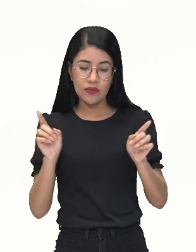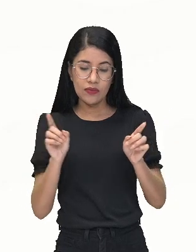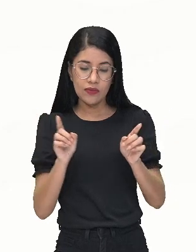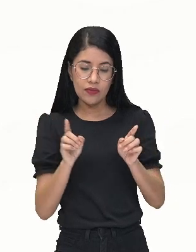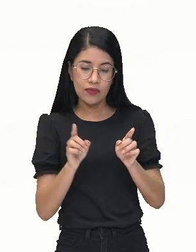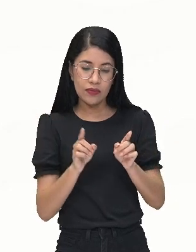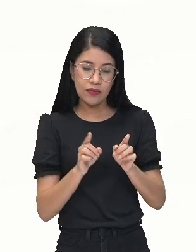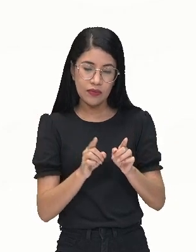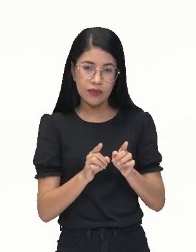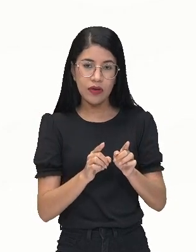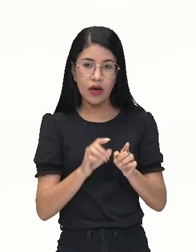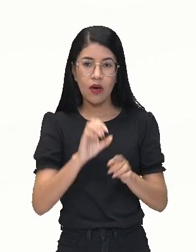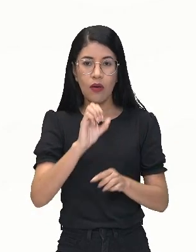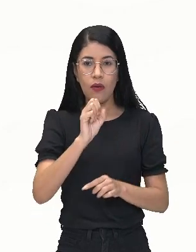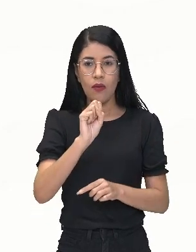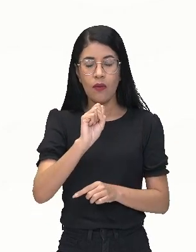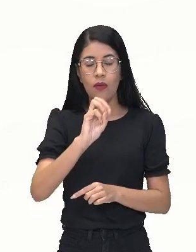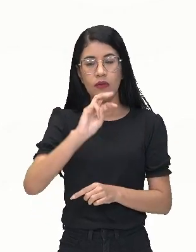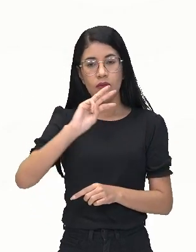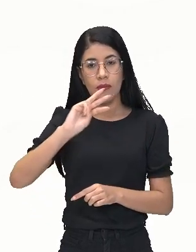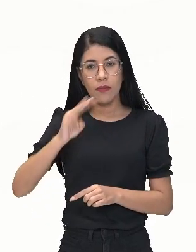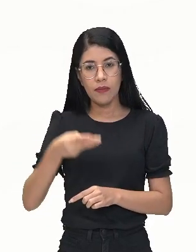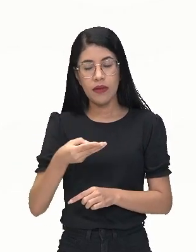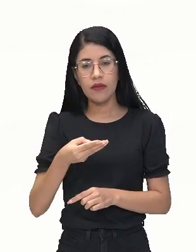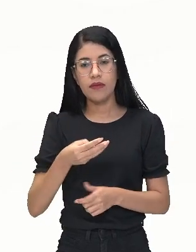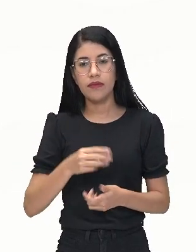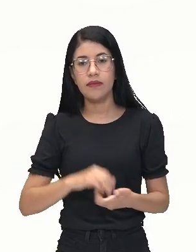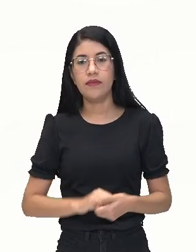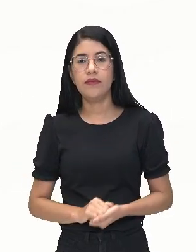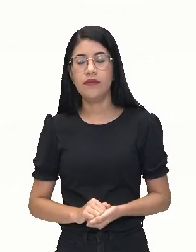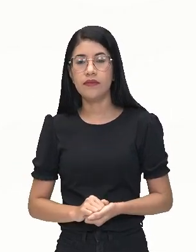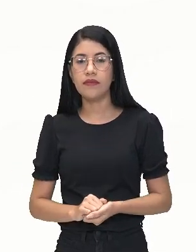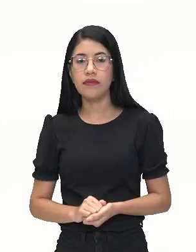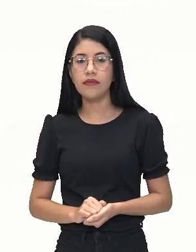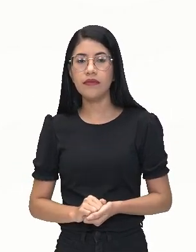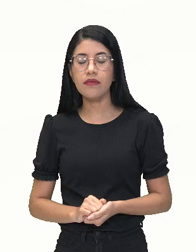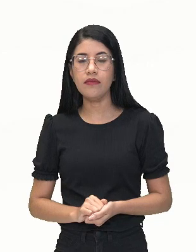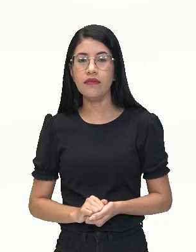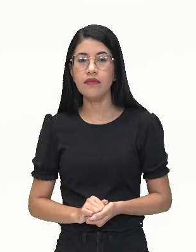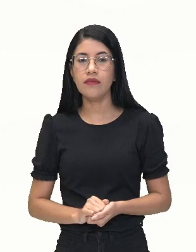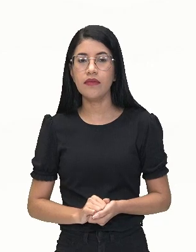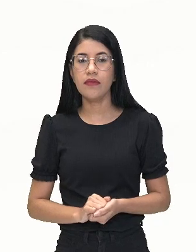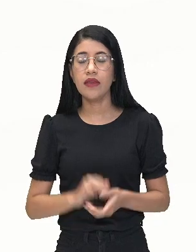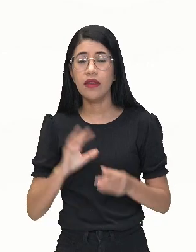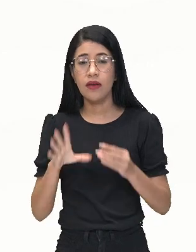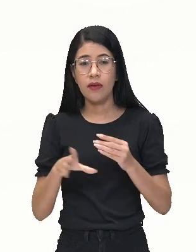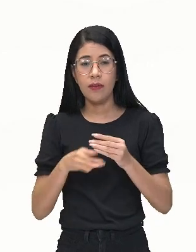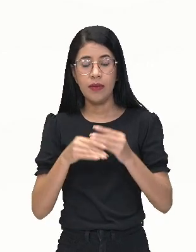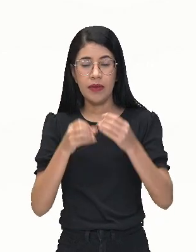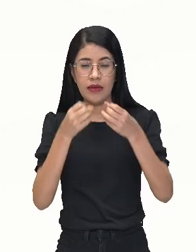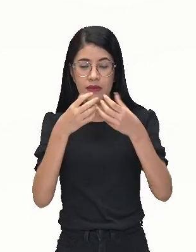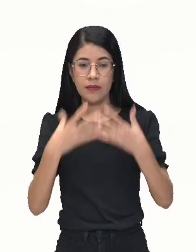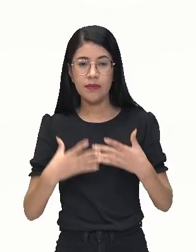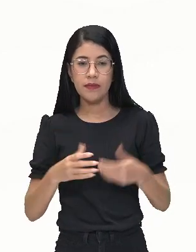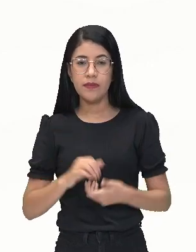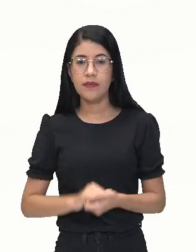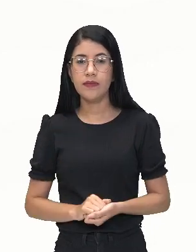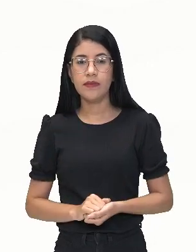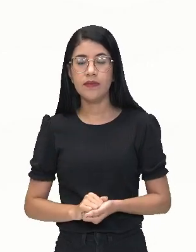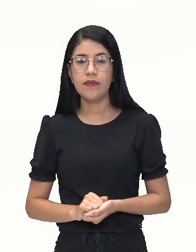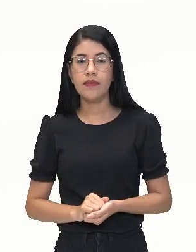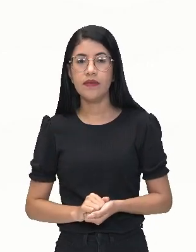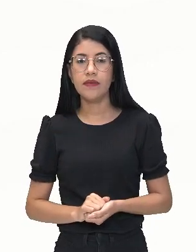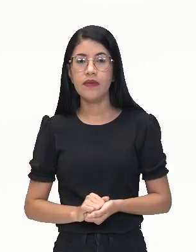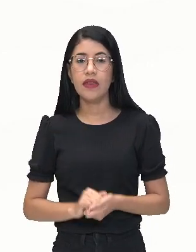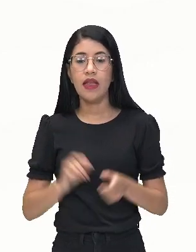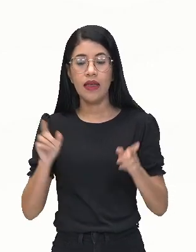milhões de vezes. Vamos adiante que a gente vai ter uma explicação aqui complementar. Nós temos a